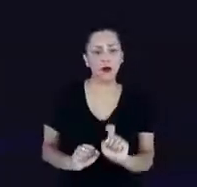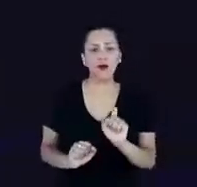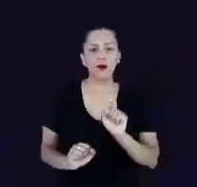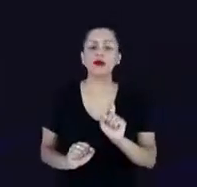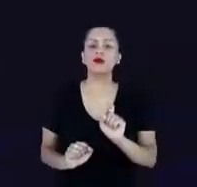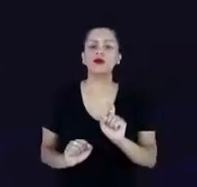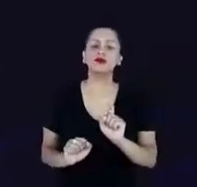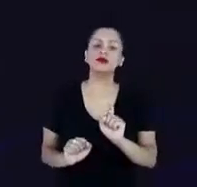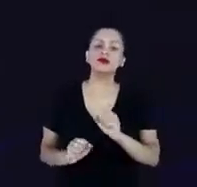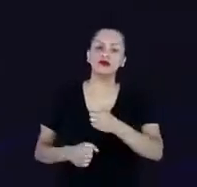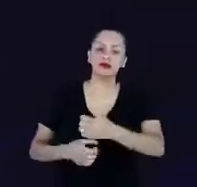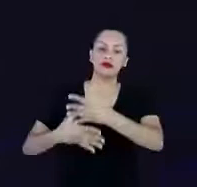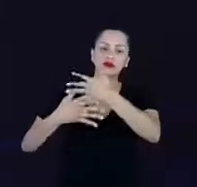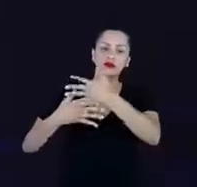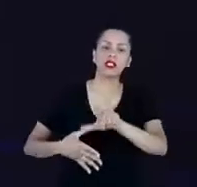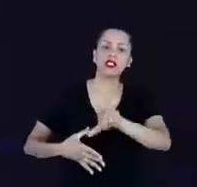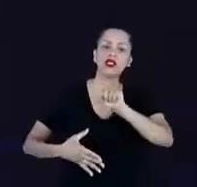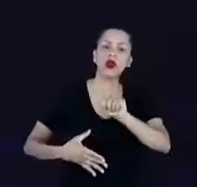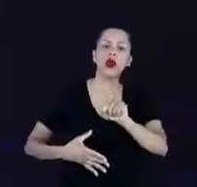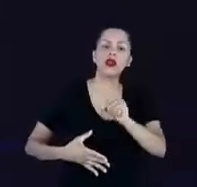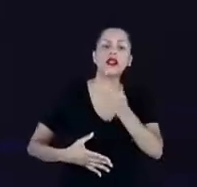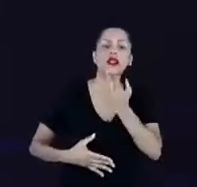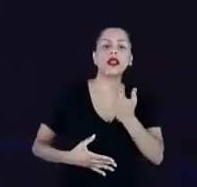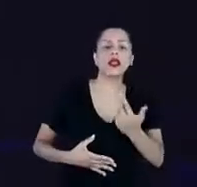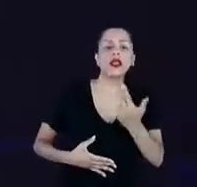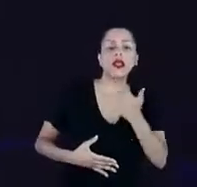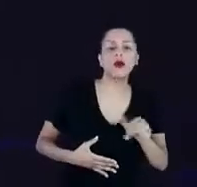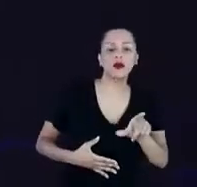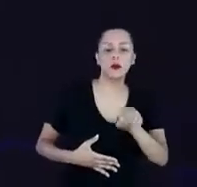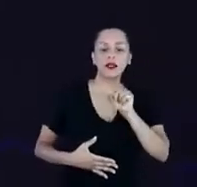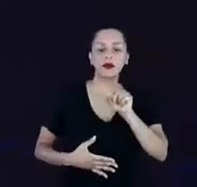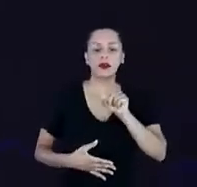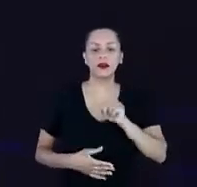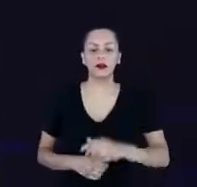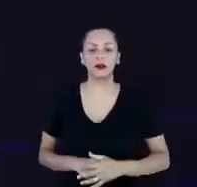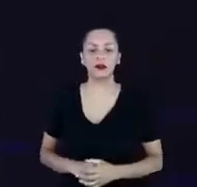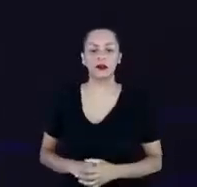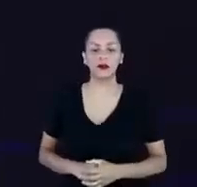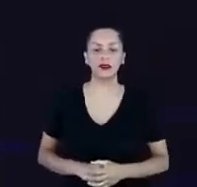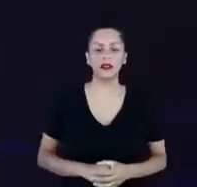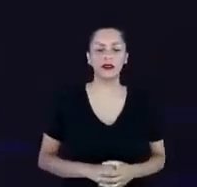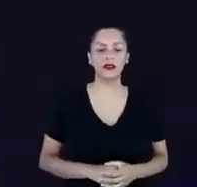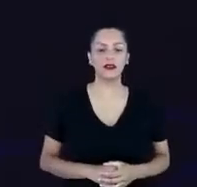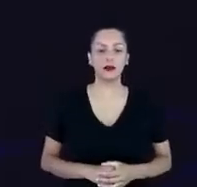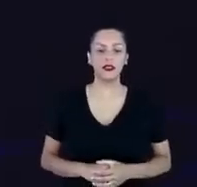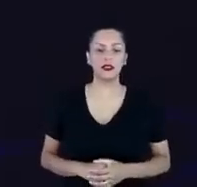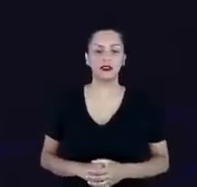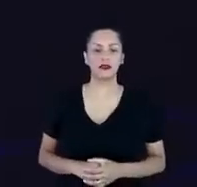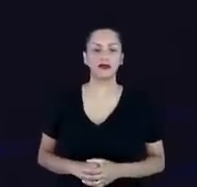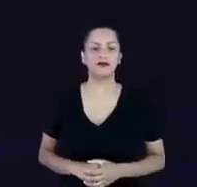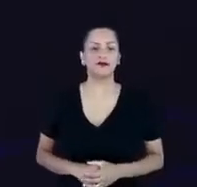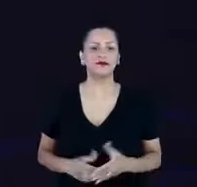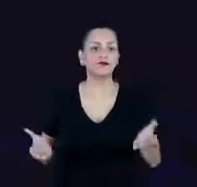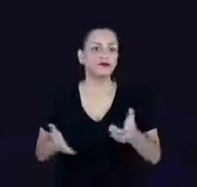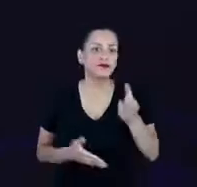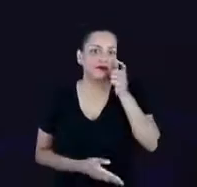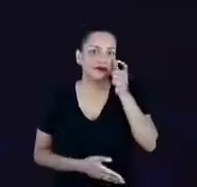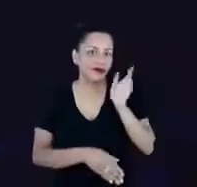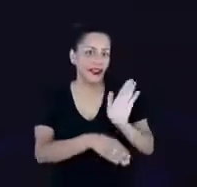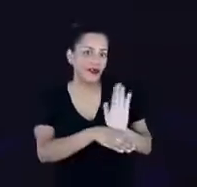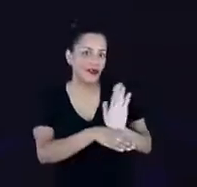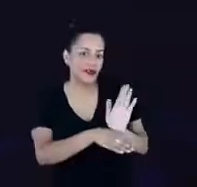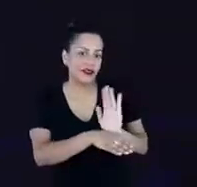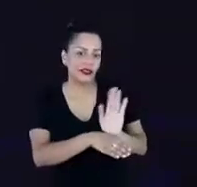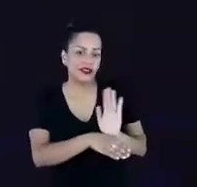na plataforma escolha o idioma de sua preferência Combinado então vamos lá agora vamos assistir ao vídeo do Presidente